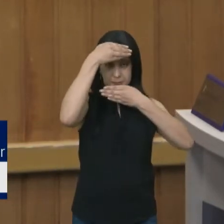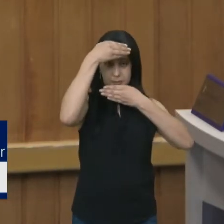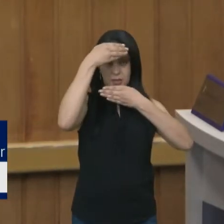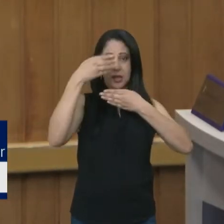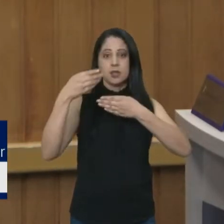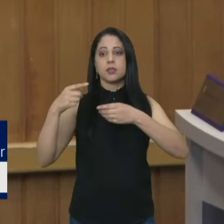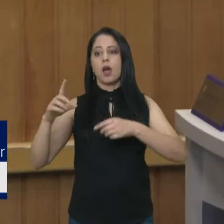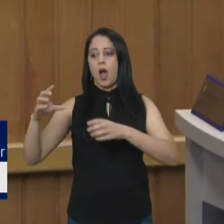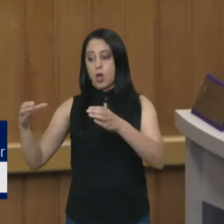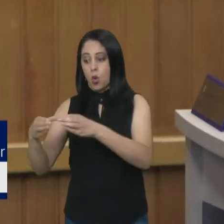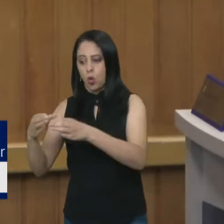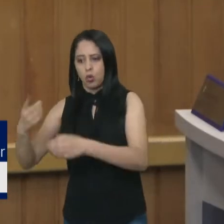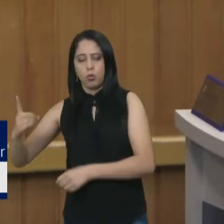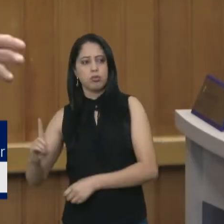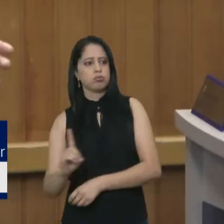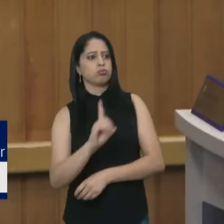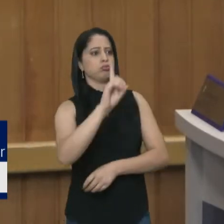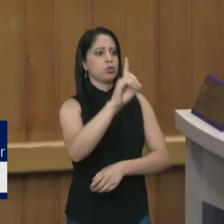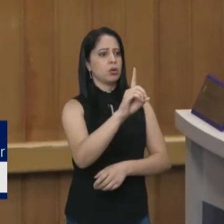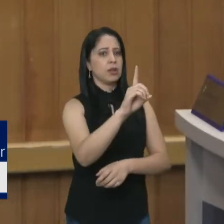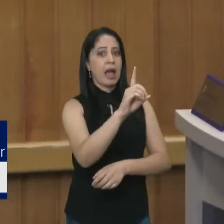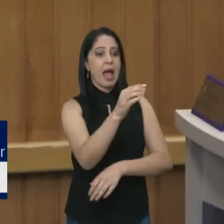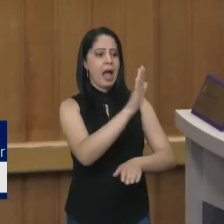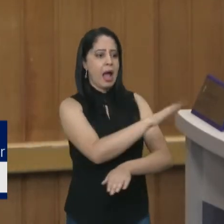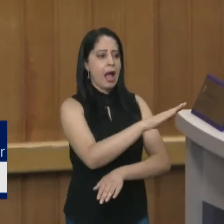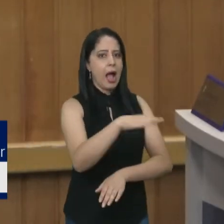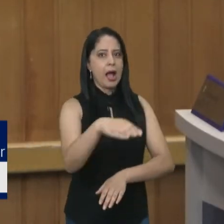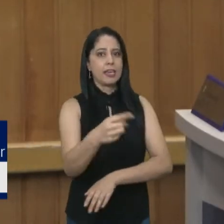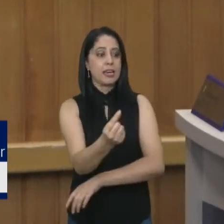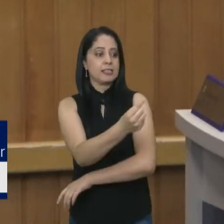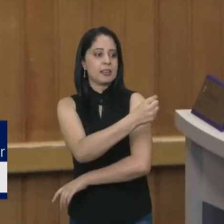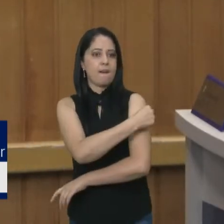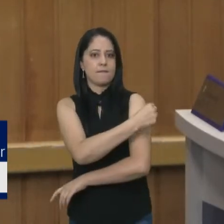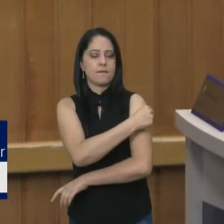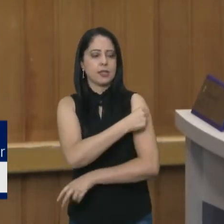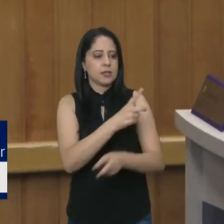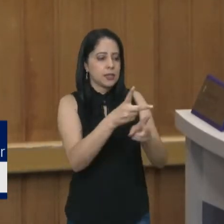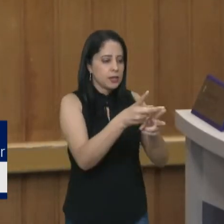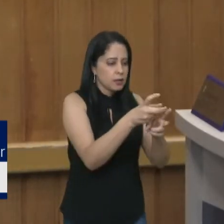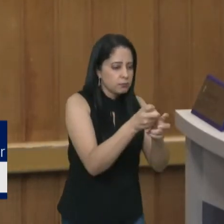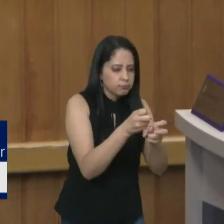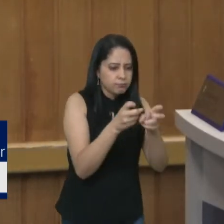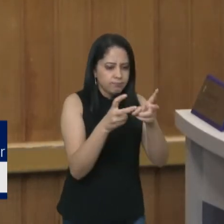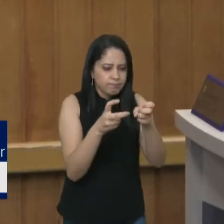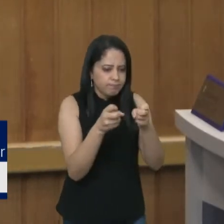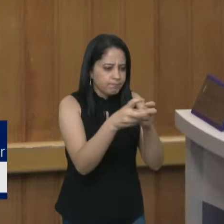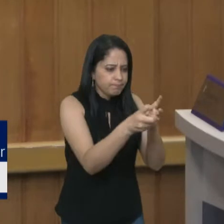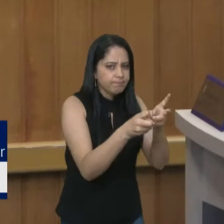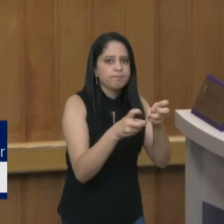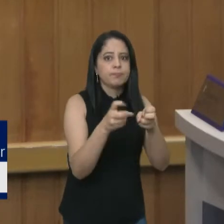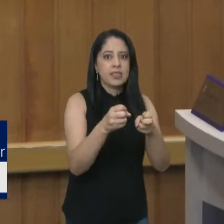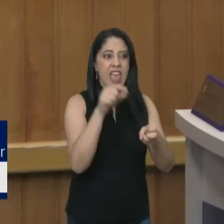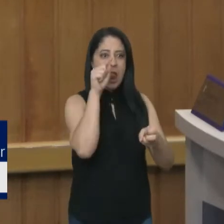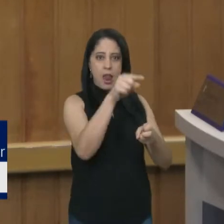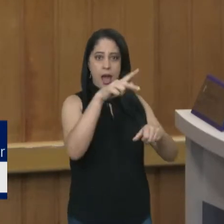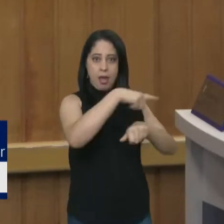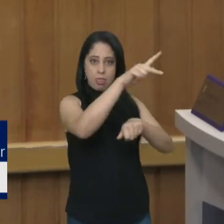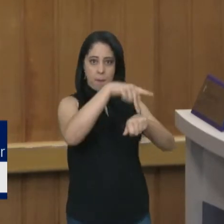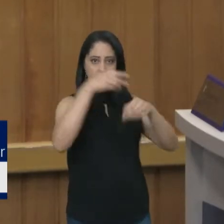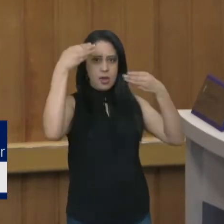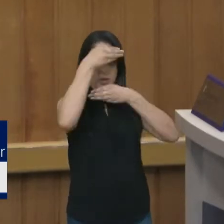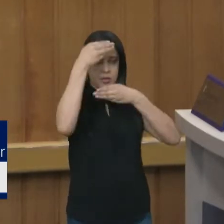né? O Afeganistão, juntamente com o Paquistão, são os dois países que a doença ainda é endêmica, né? Endêmica é a doença